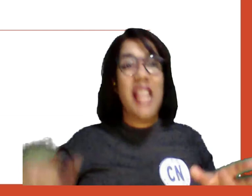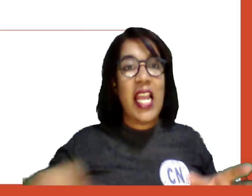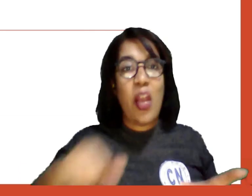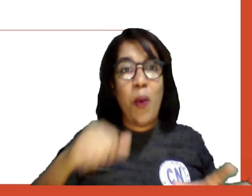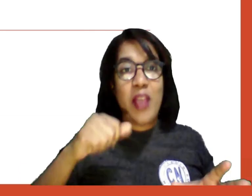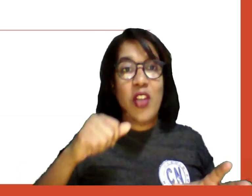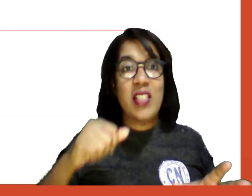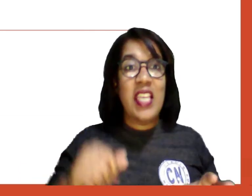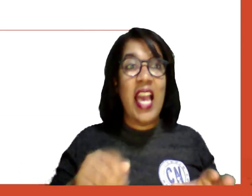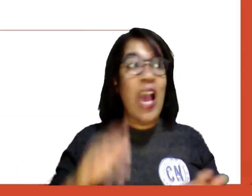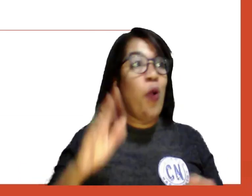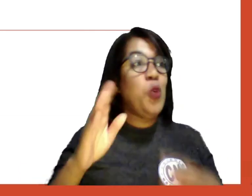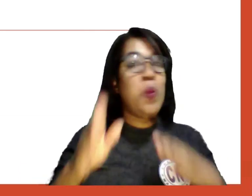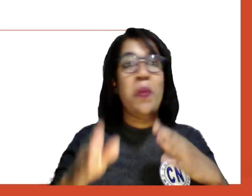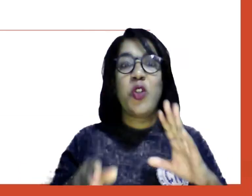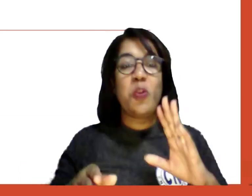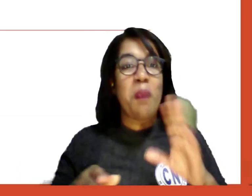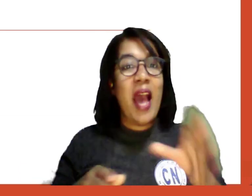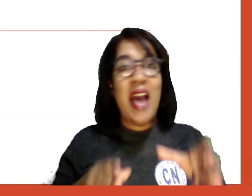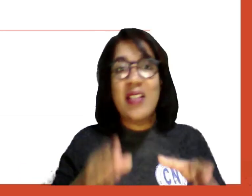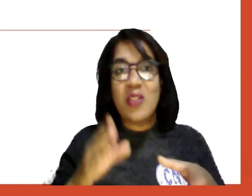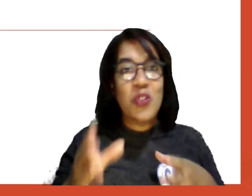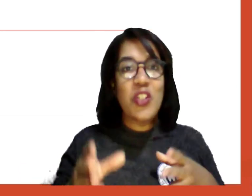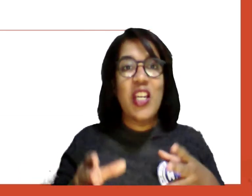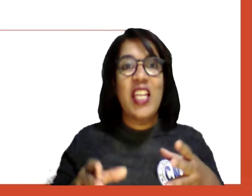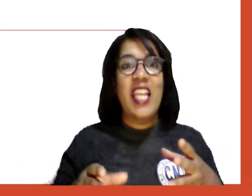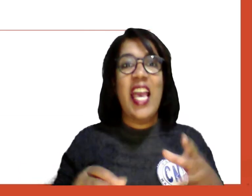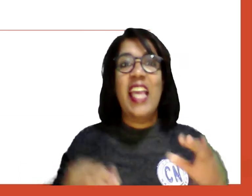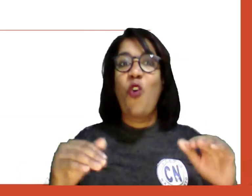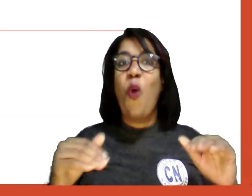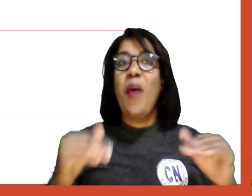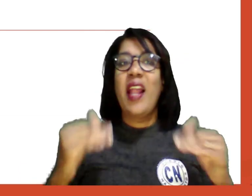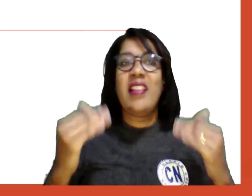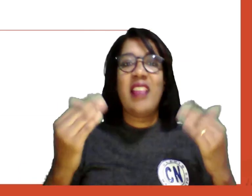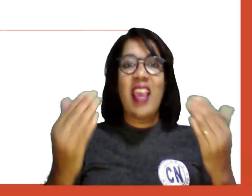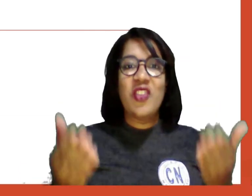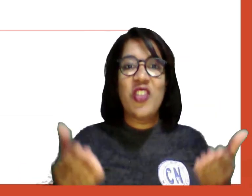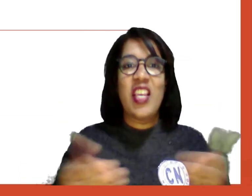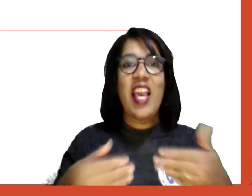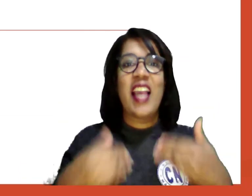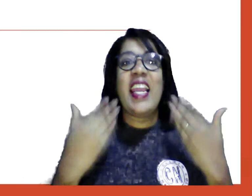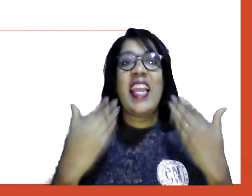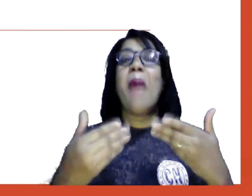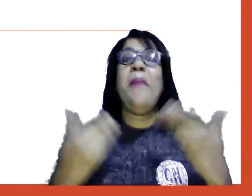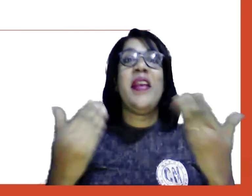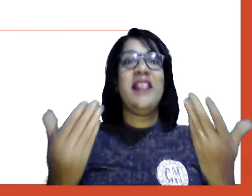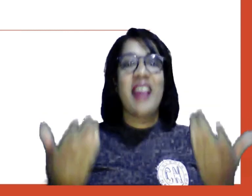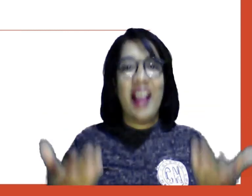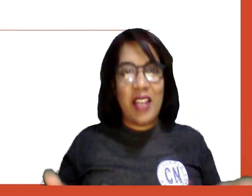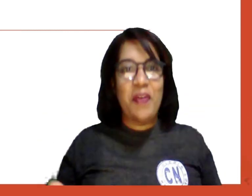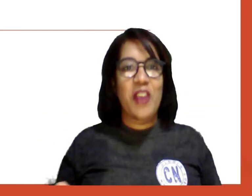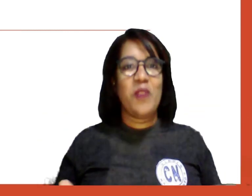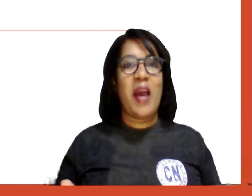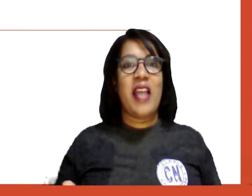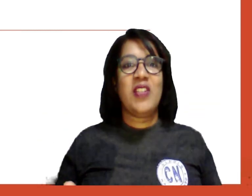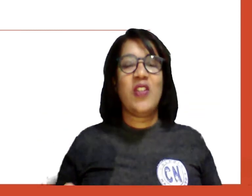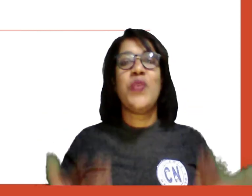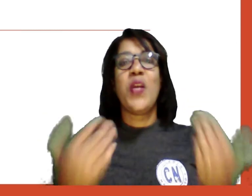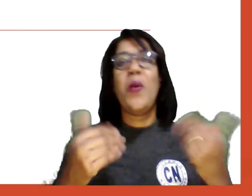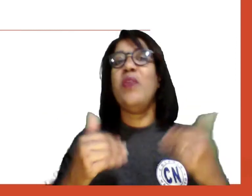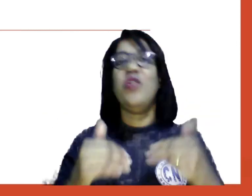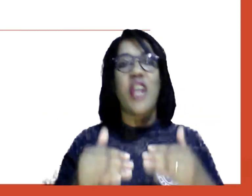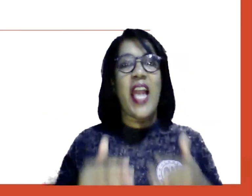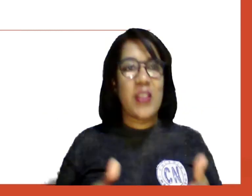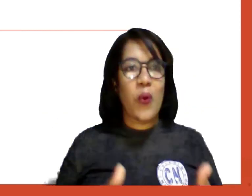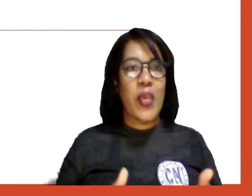bagunça, mas ela quer comer sozinha, os primeiros passos, né? E como ela tende a querer aprender cada vez mais.